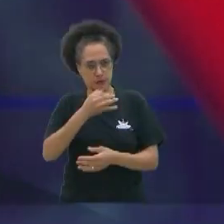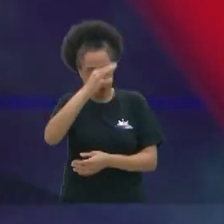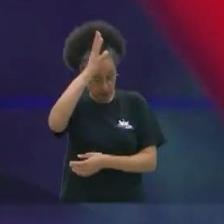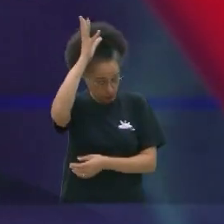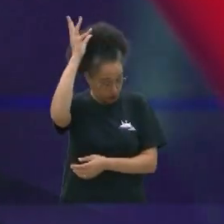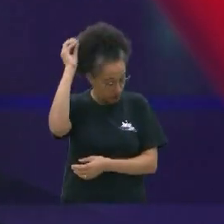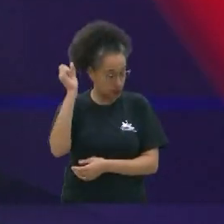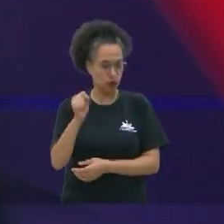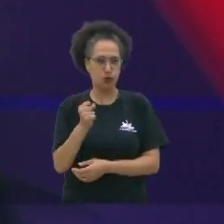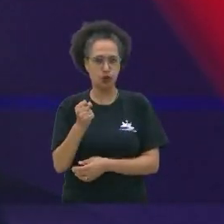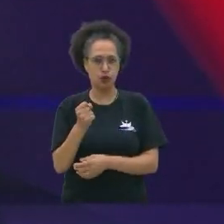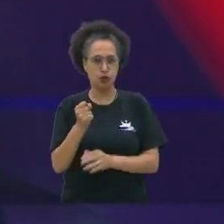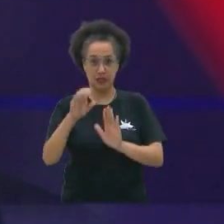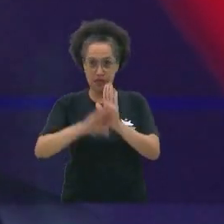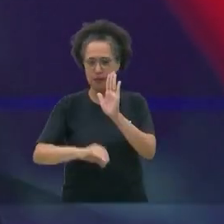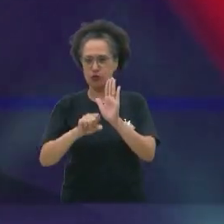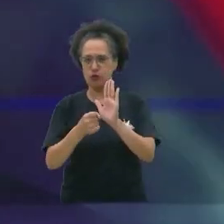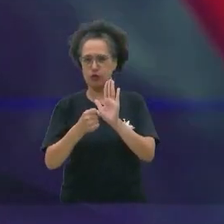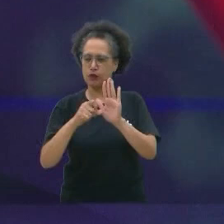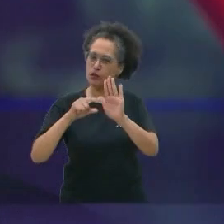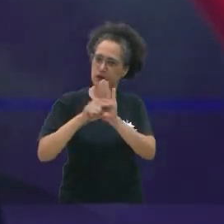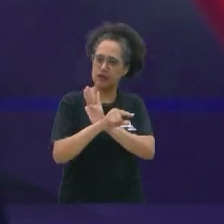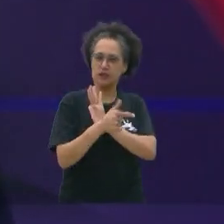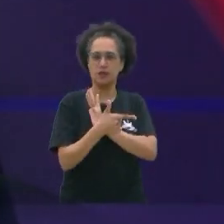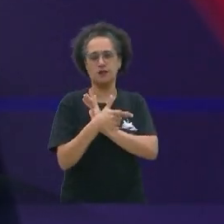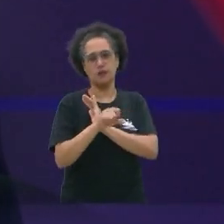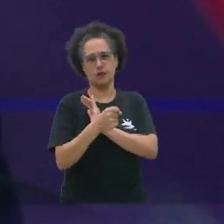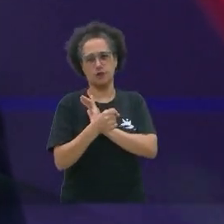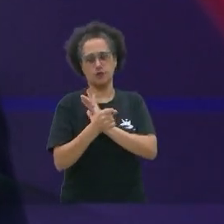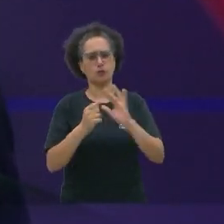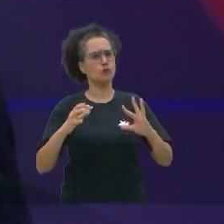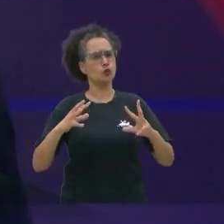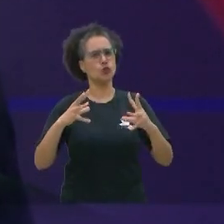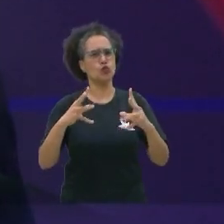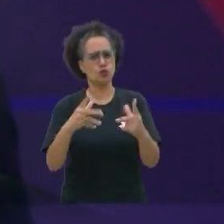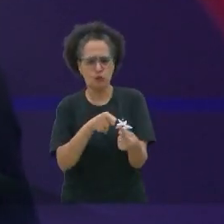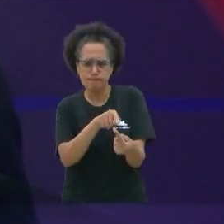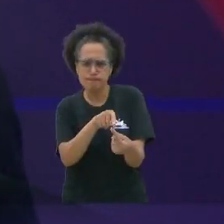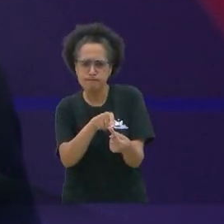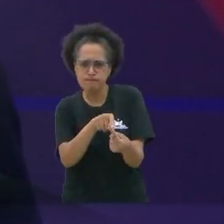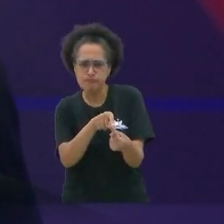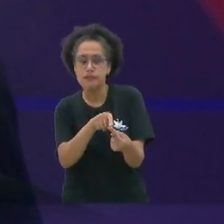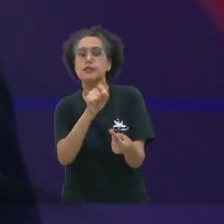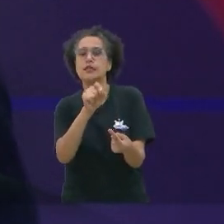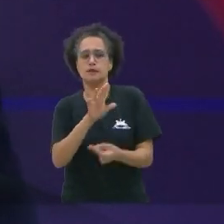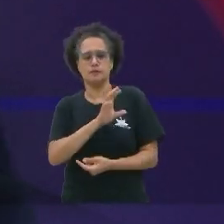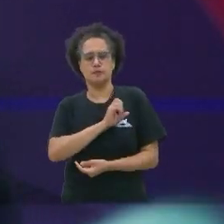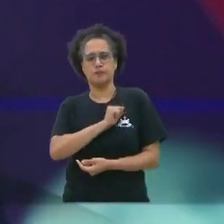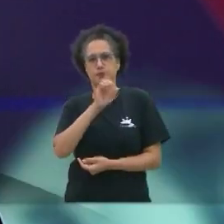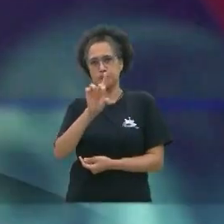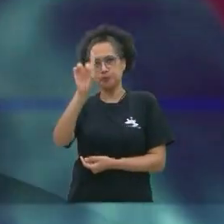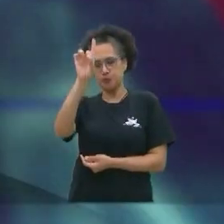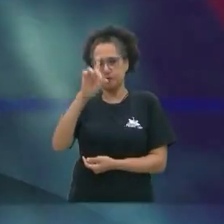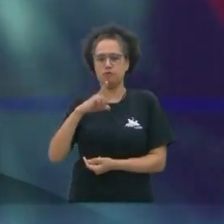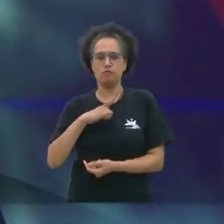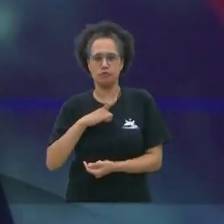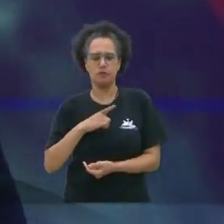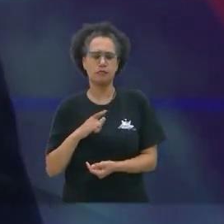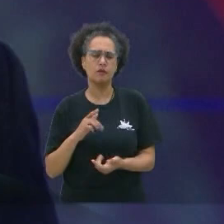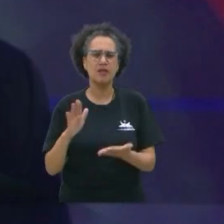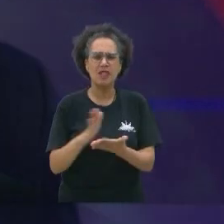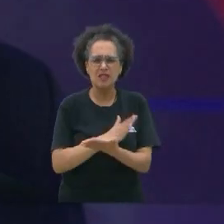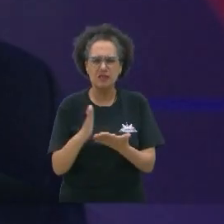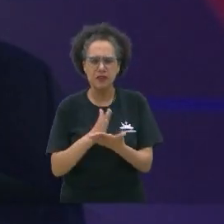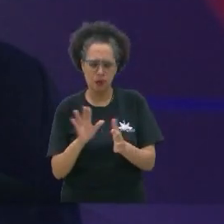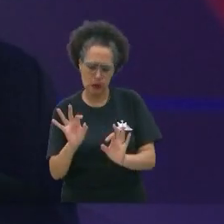Romanos 8:28. Aliás, tudo concorre para o bem daqueles que amam a Deus. Às vezes nós fazemos planos,